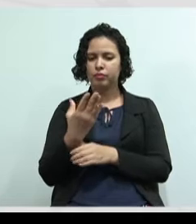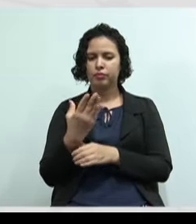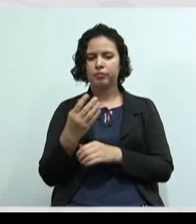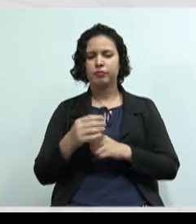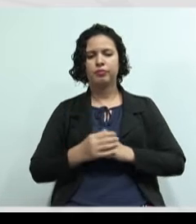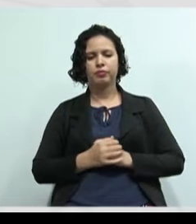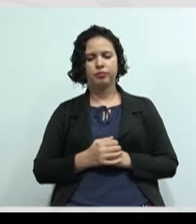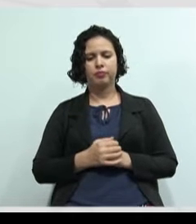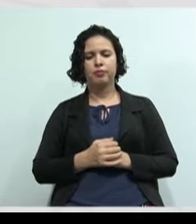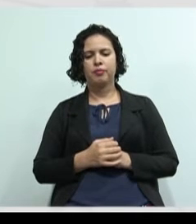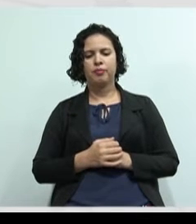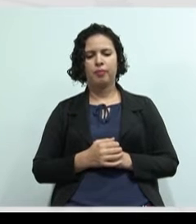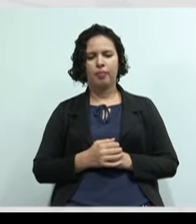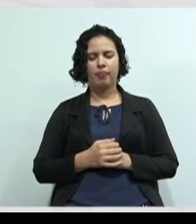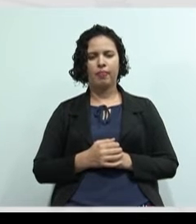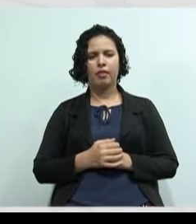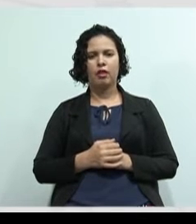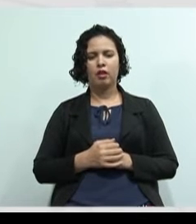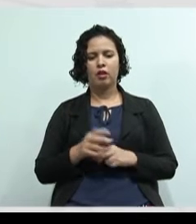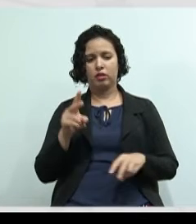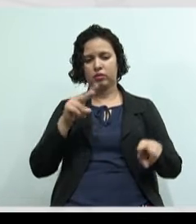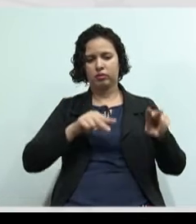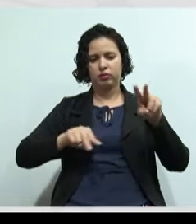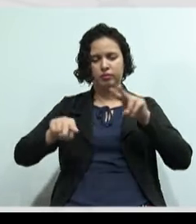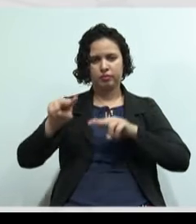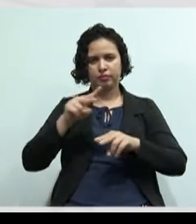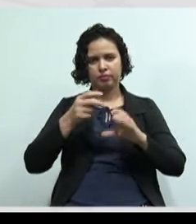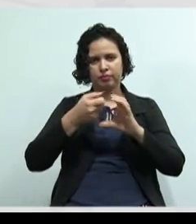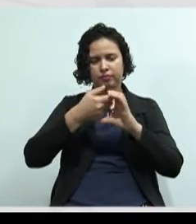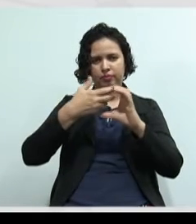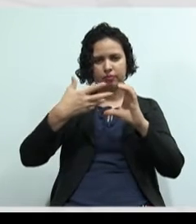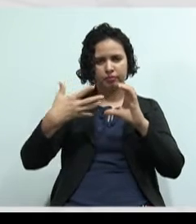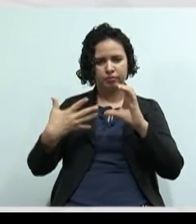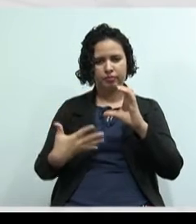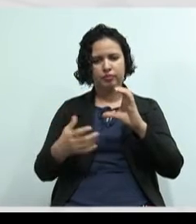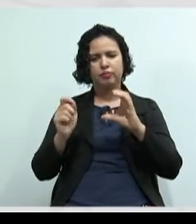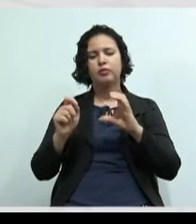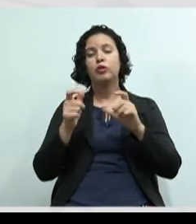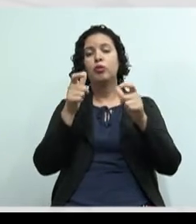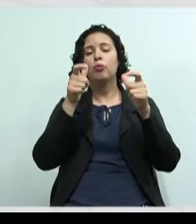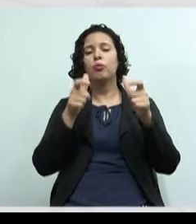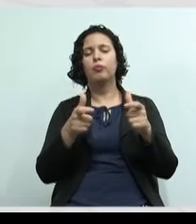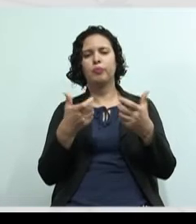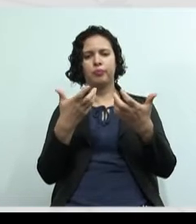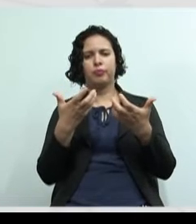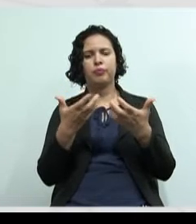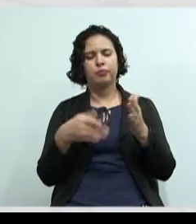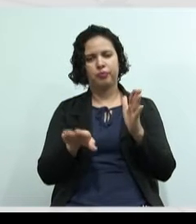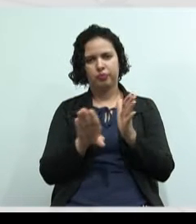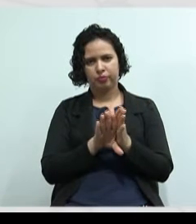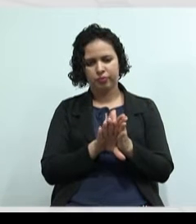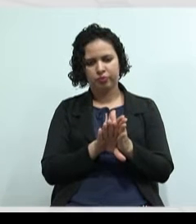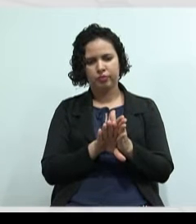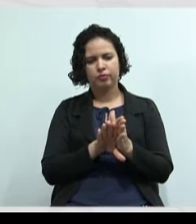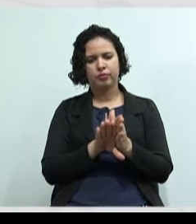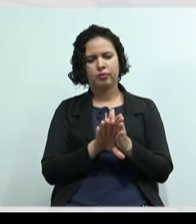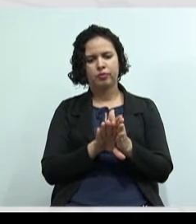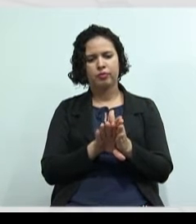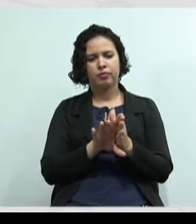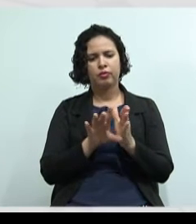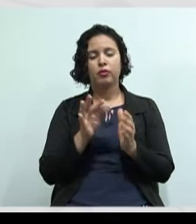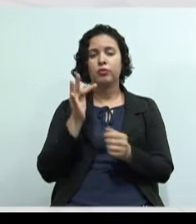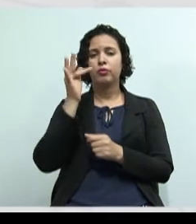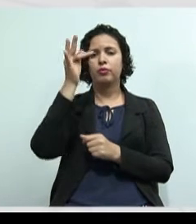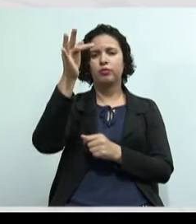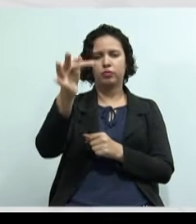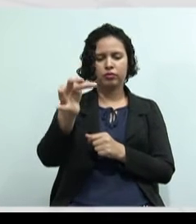para a visão. Ela caracteriza-se pelo seu propósito e diz respeito aonde ela quer chegar. Tal visão representa uma